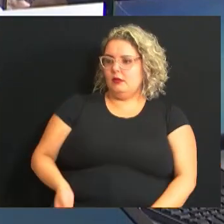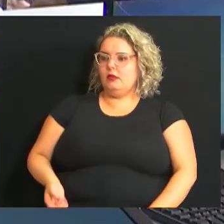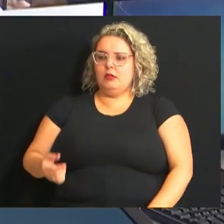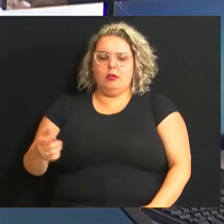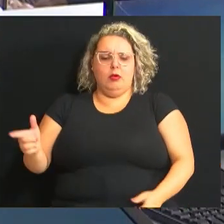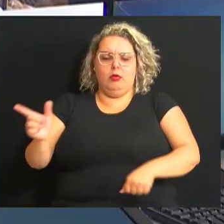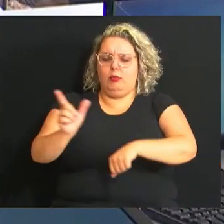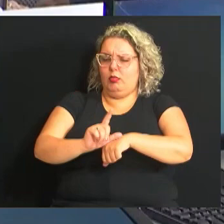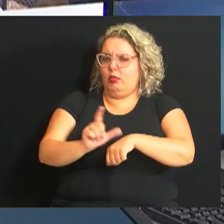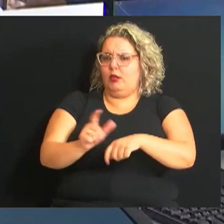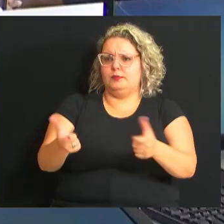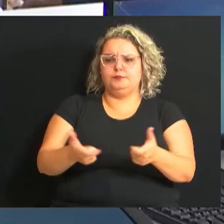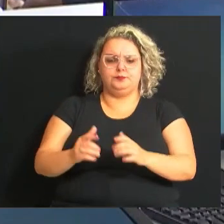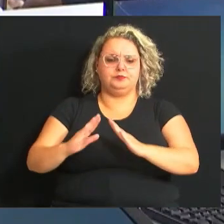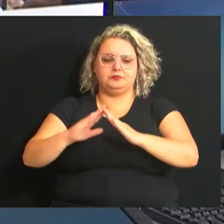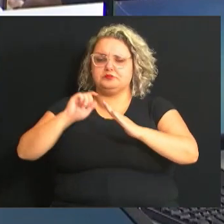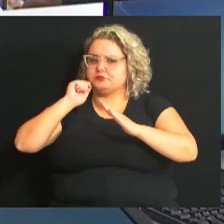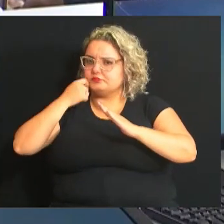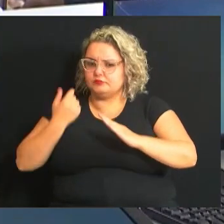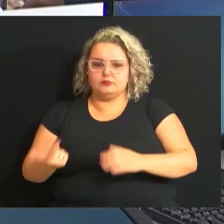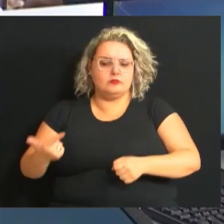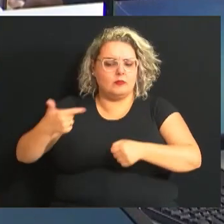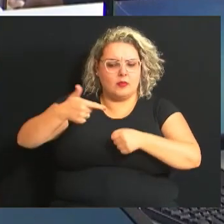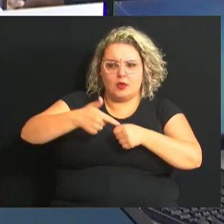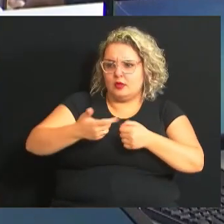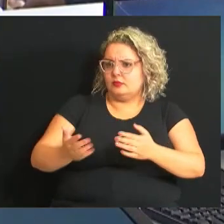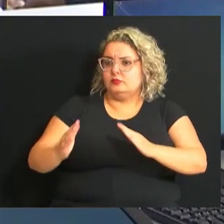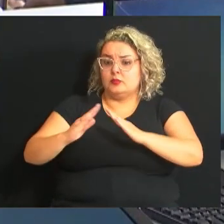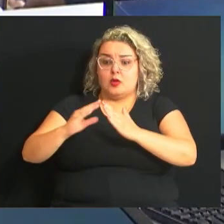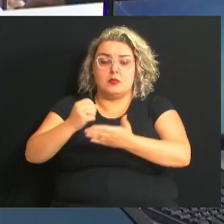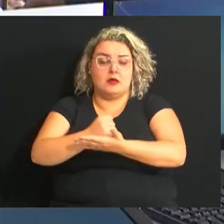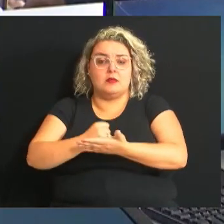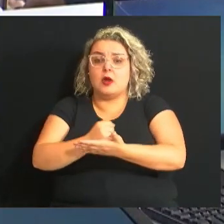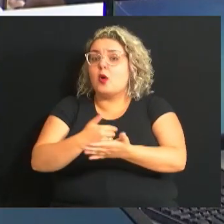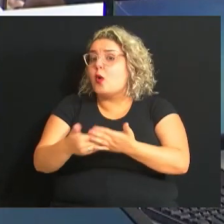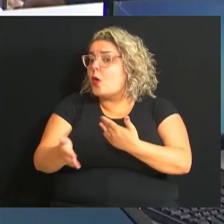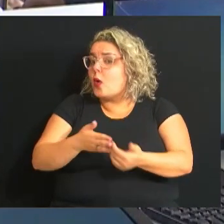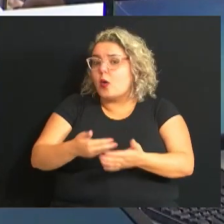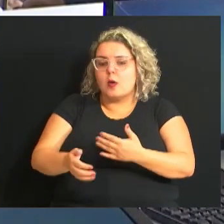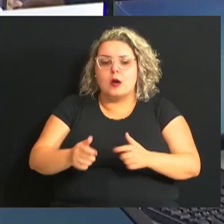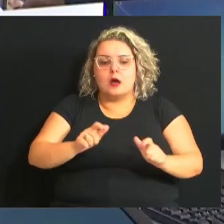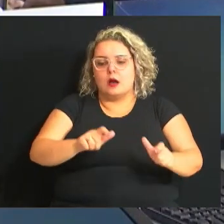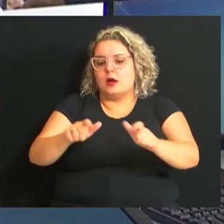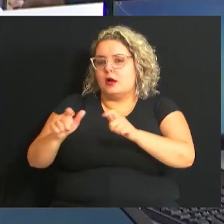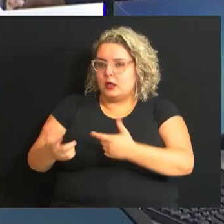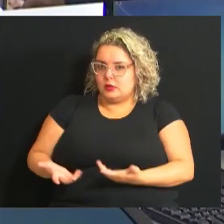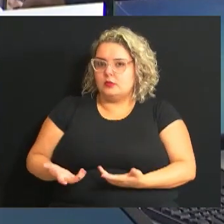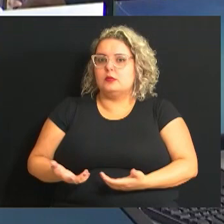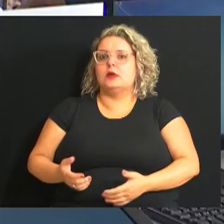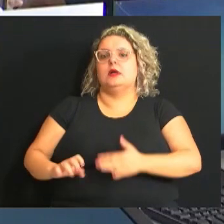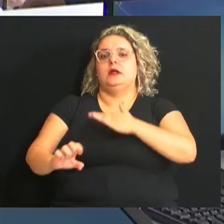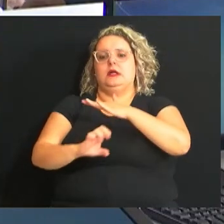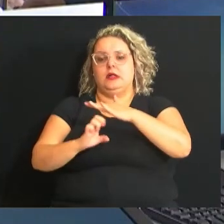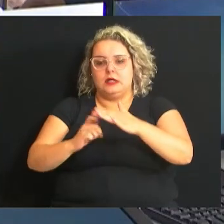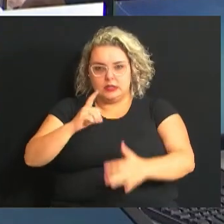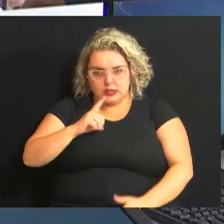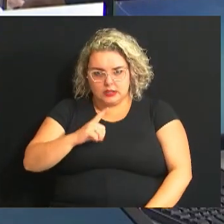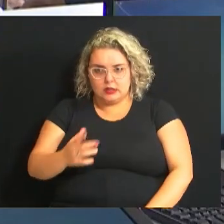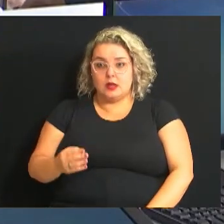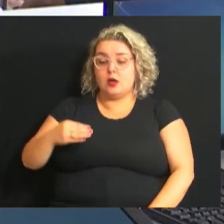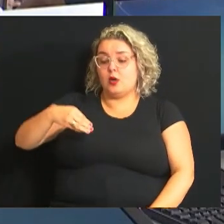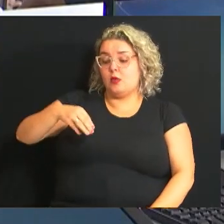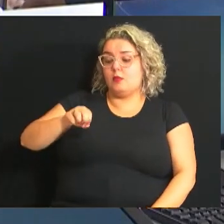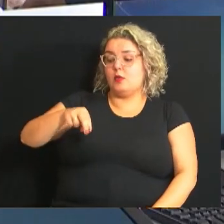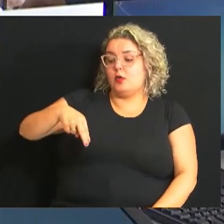uma padaria, um posto de gasolina, uma farmácia, enfim, toda pessoa jurídica pode participar do programa Monitora Campinas, desde que